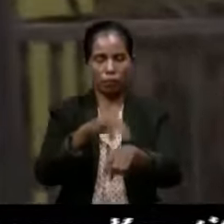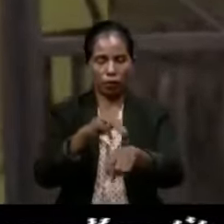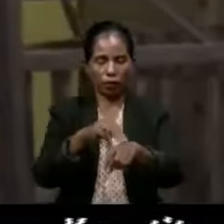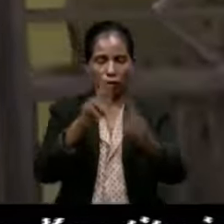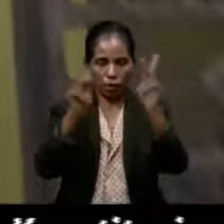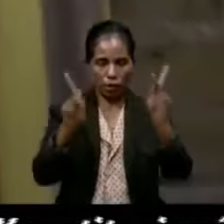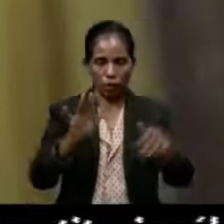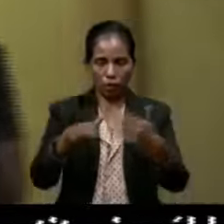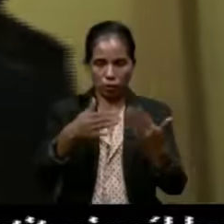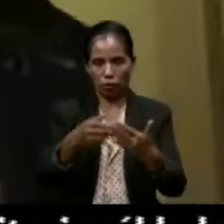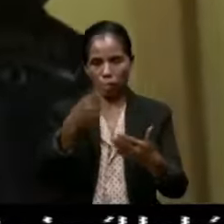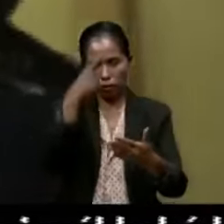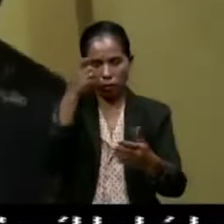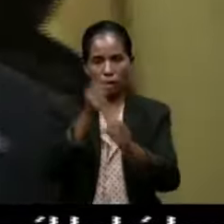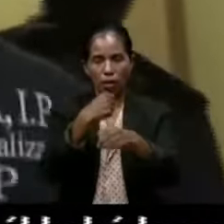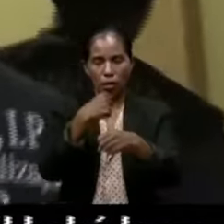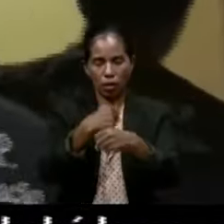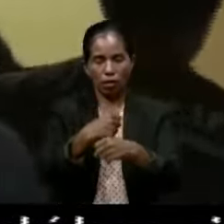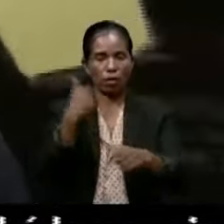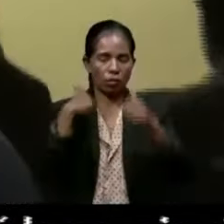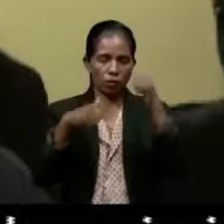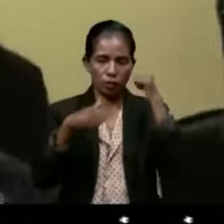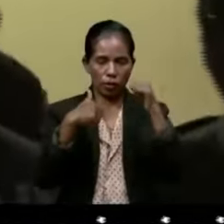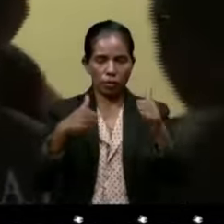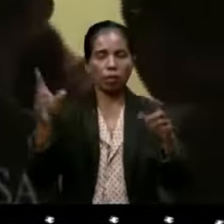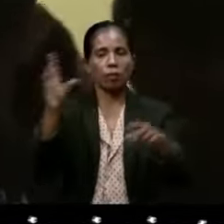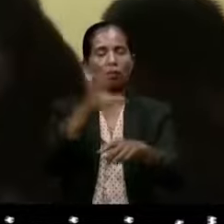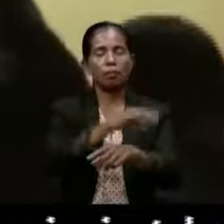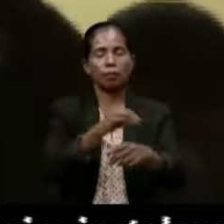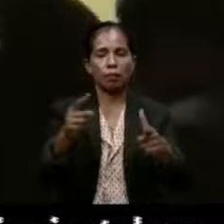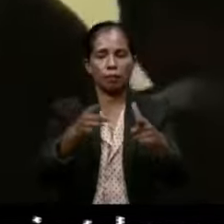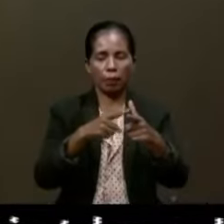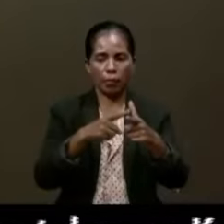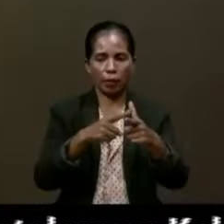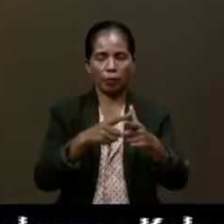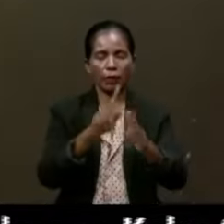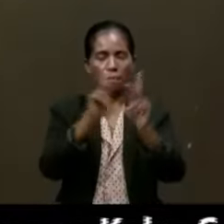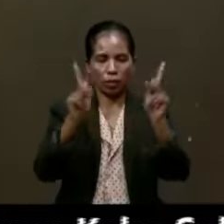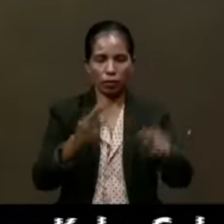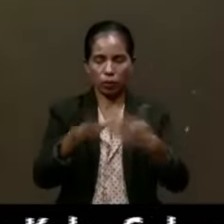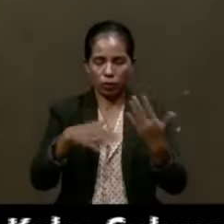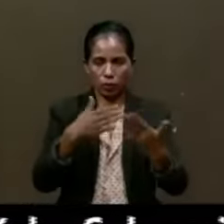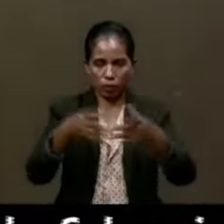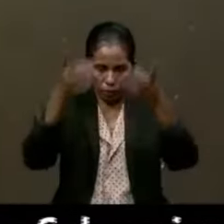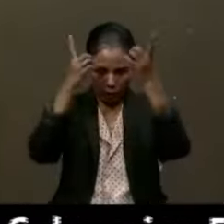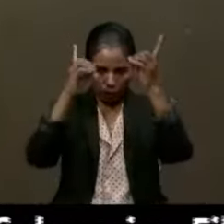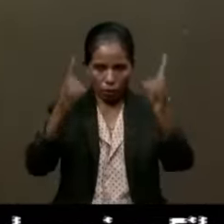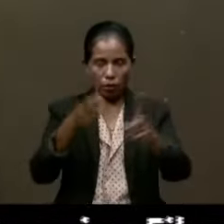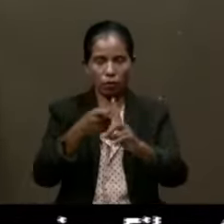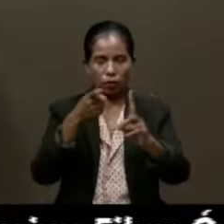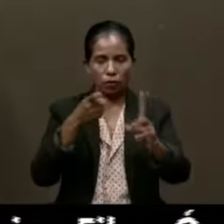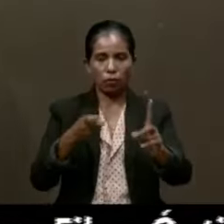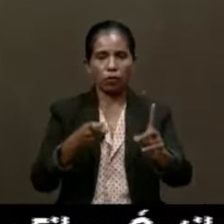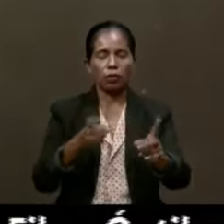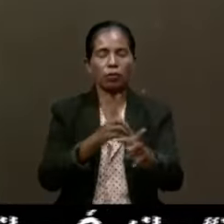quiosque sira, tamba atualo atividade de supervisão no inspeção ba lojas, supermercado no quiosque sira ne, decisão maihusi